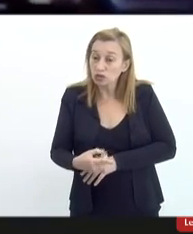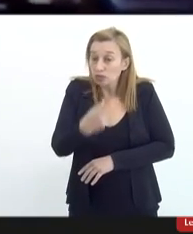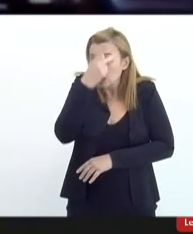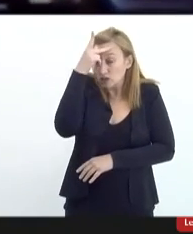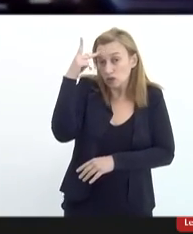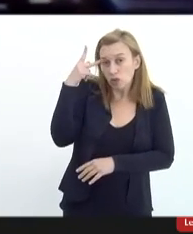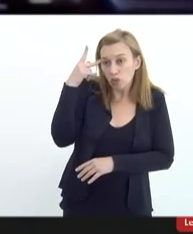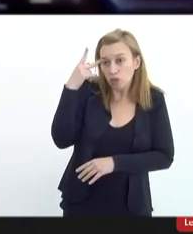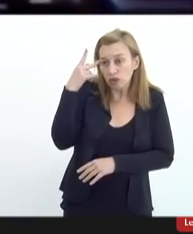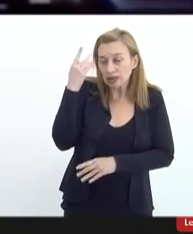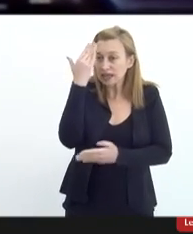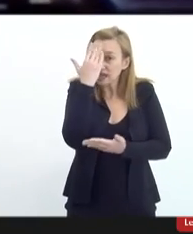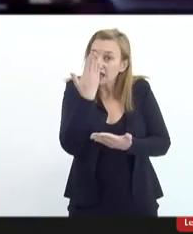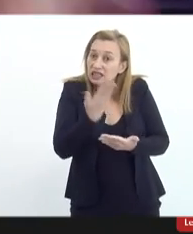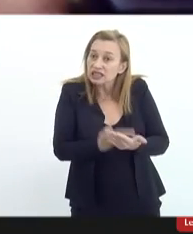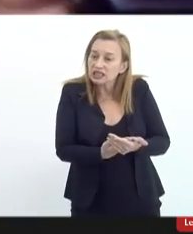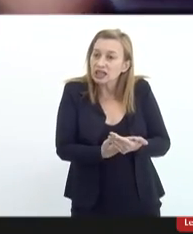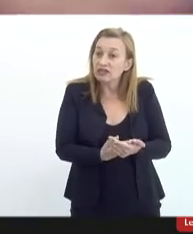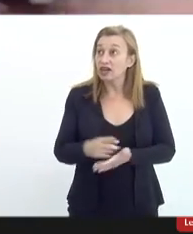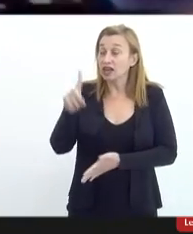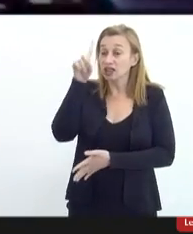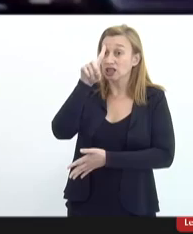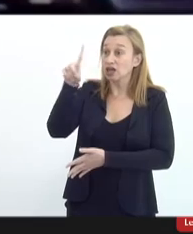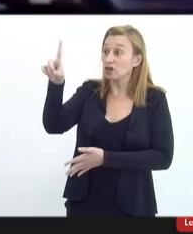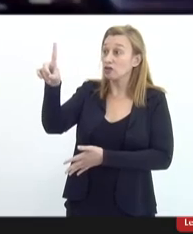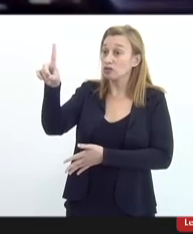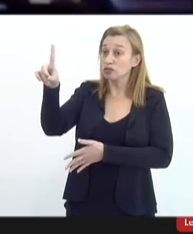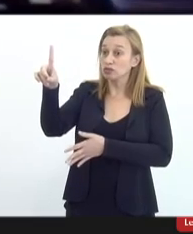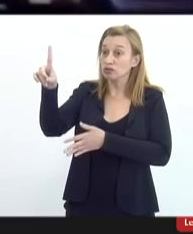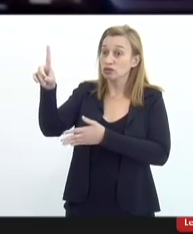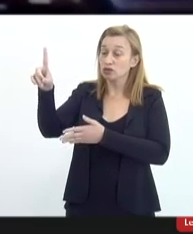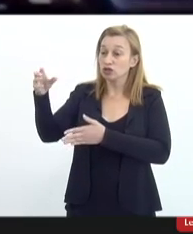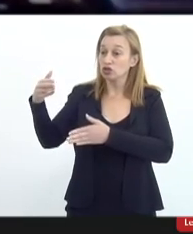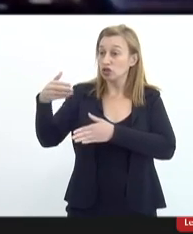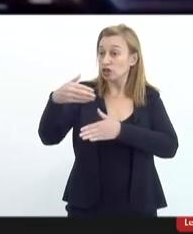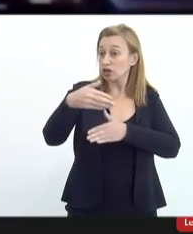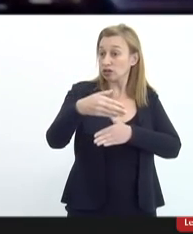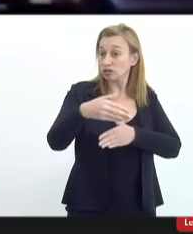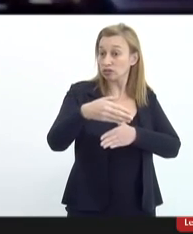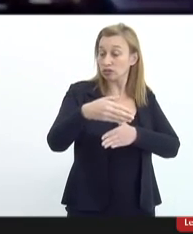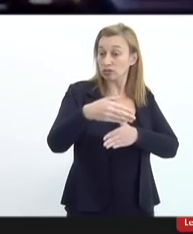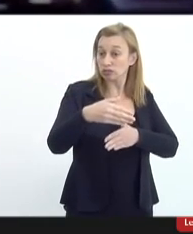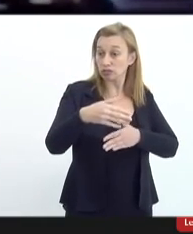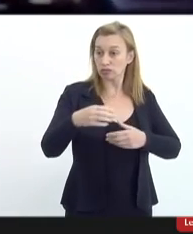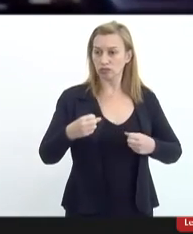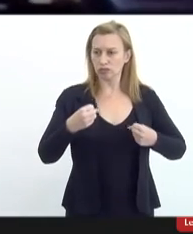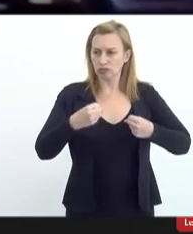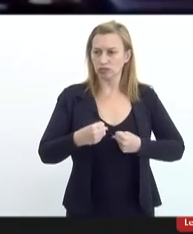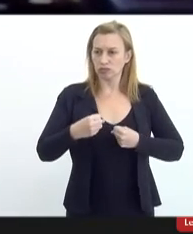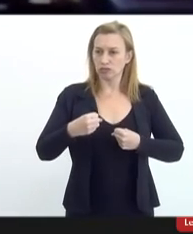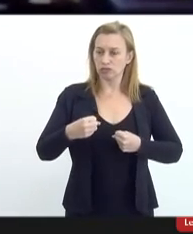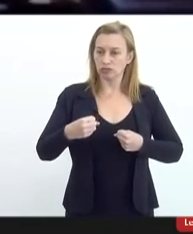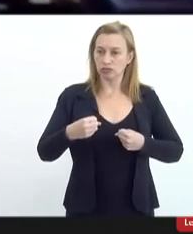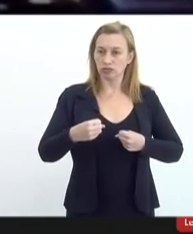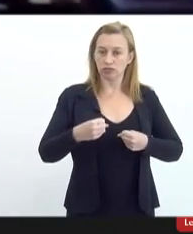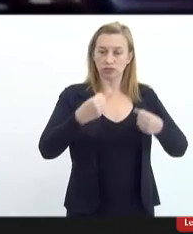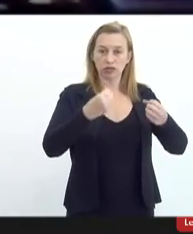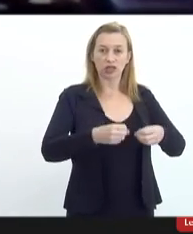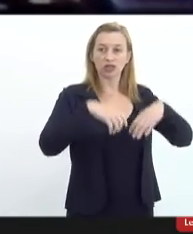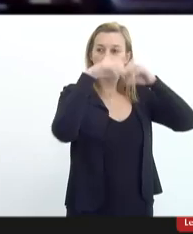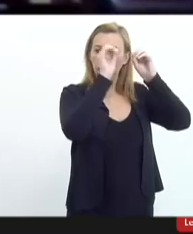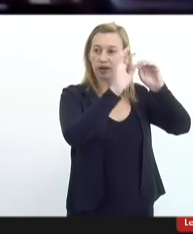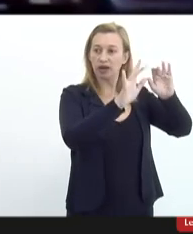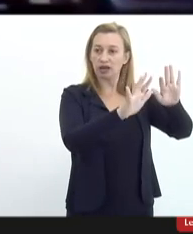pessoas que acreditavam que eram deuses chegando com suas armaduras para trazer maior